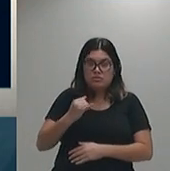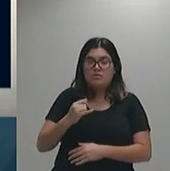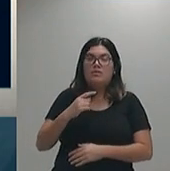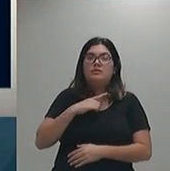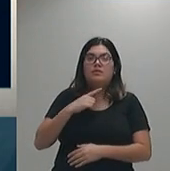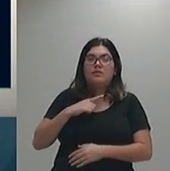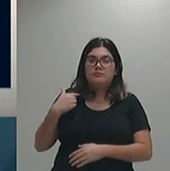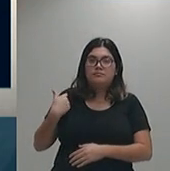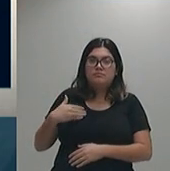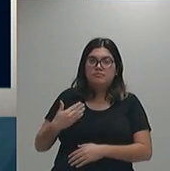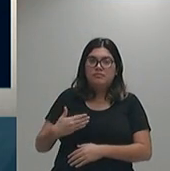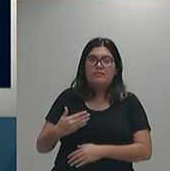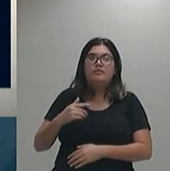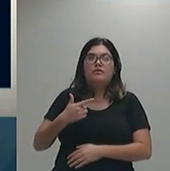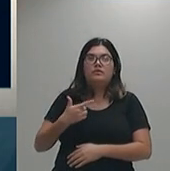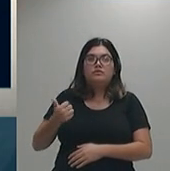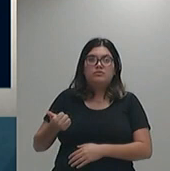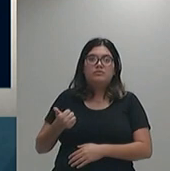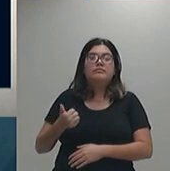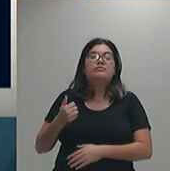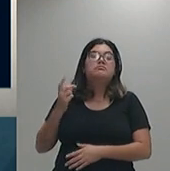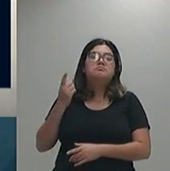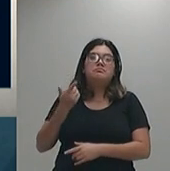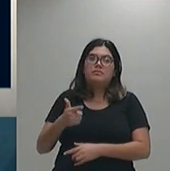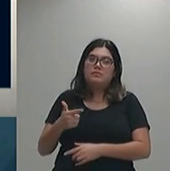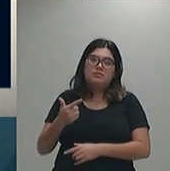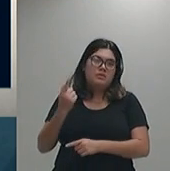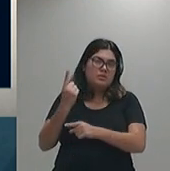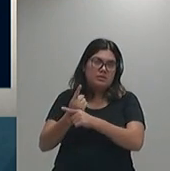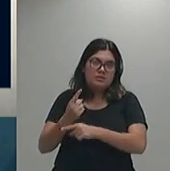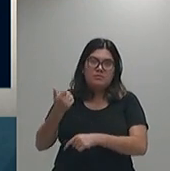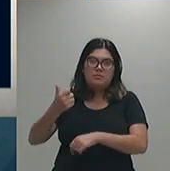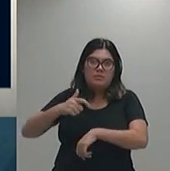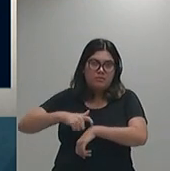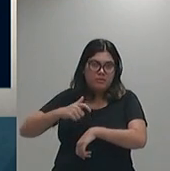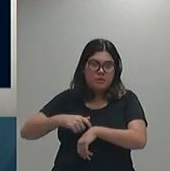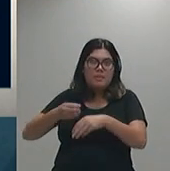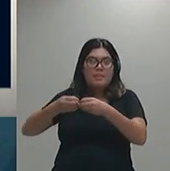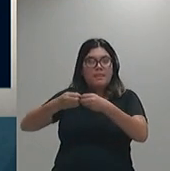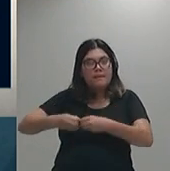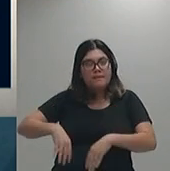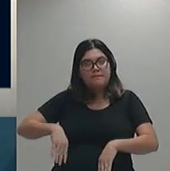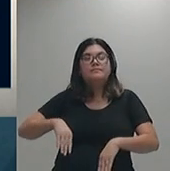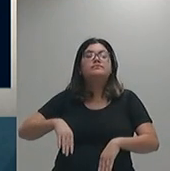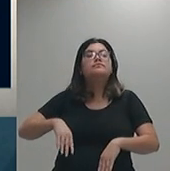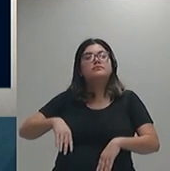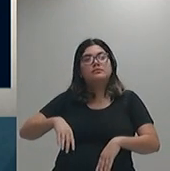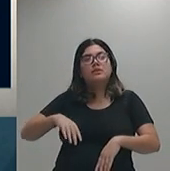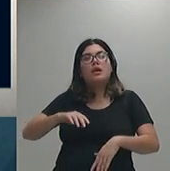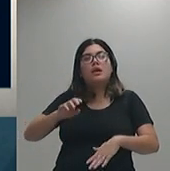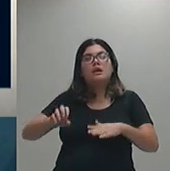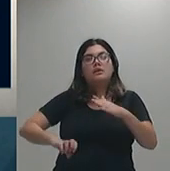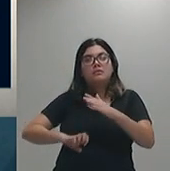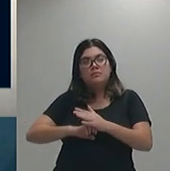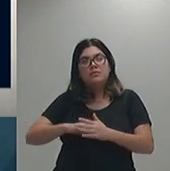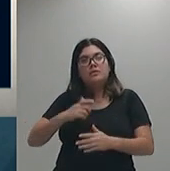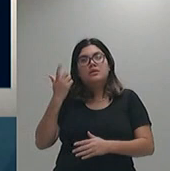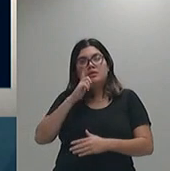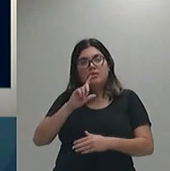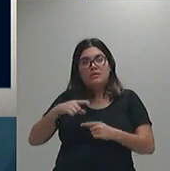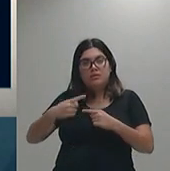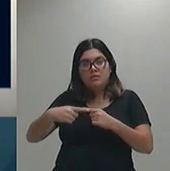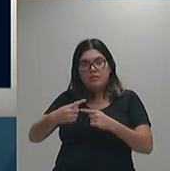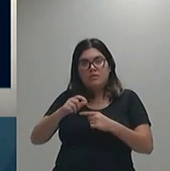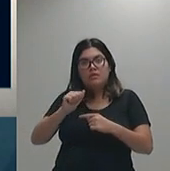21 embora não identificado no primeiro momento prejuízos Daí advindos a companhia expressamente pescoço está que os fatos